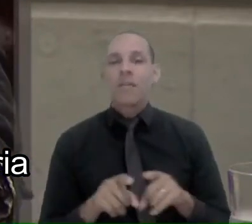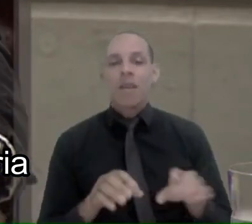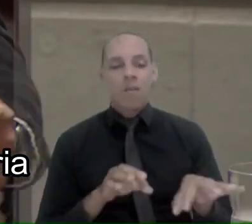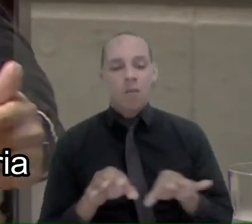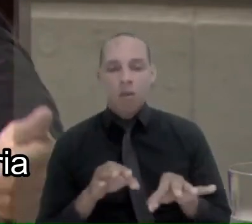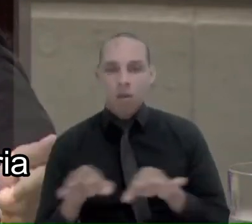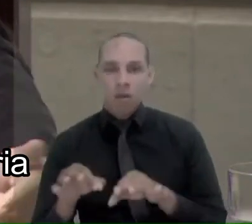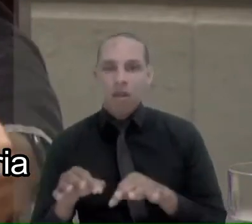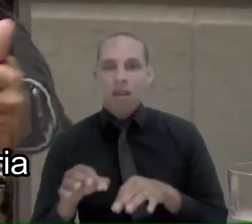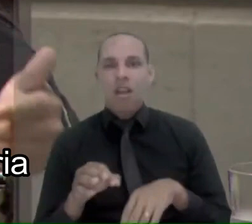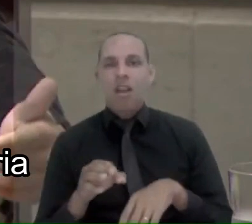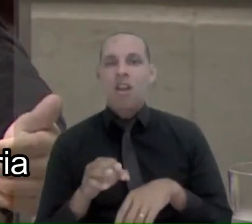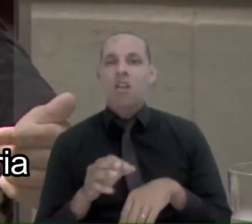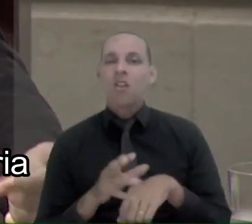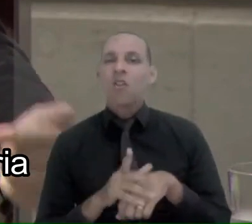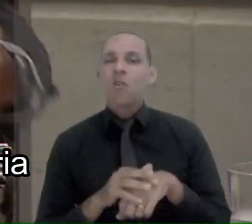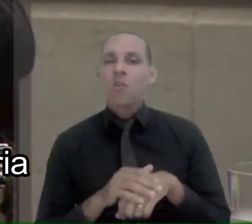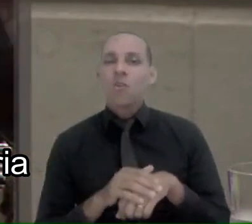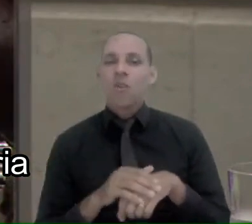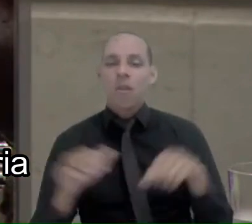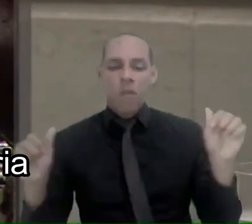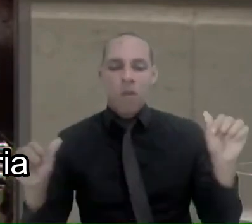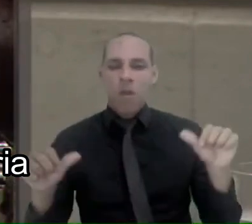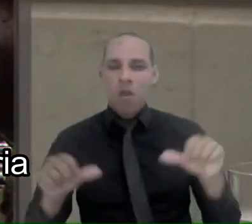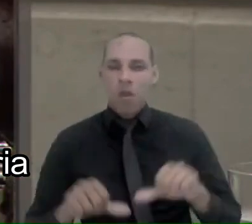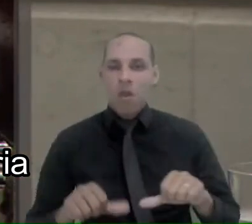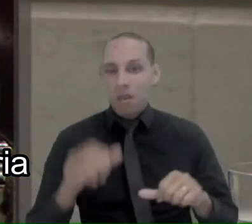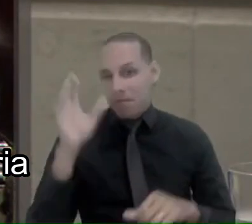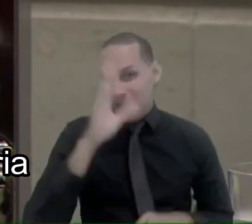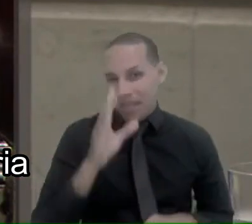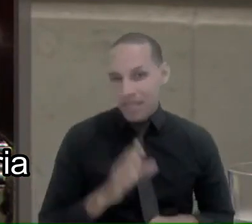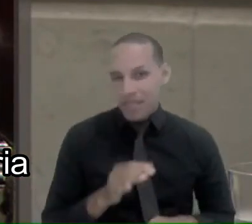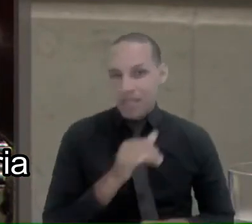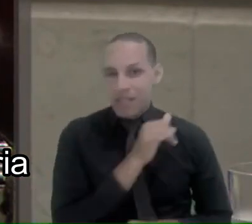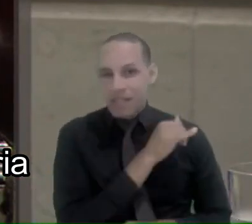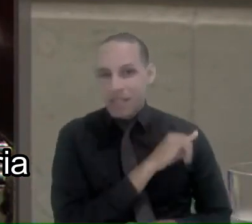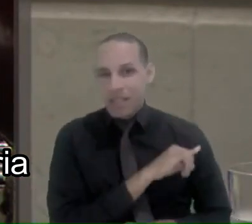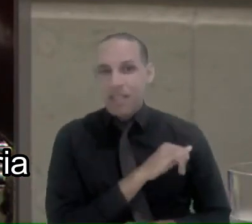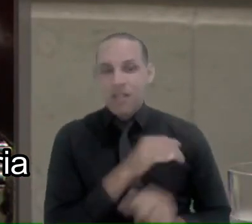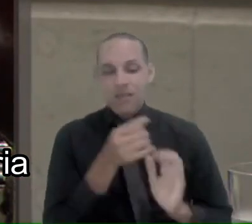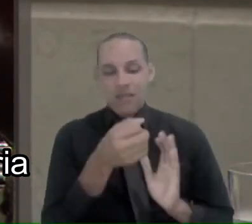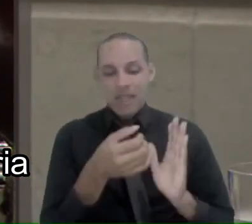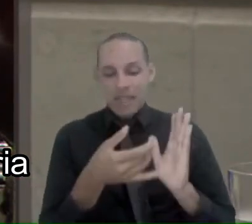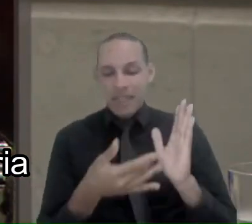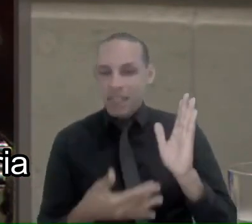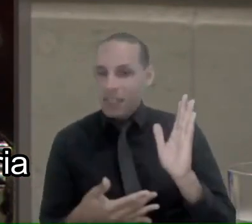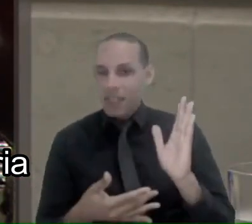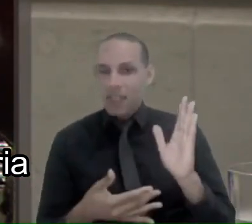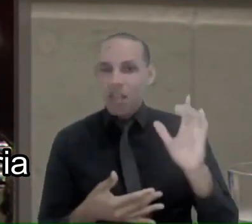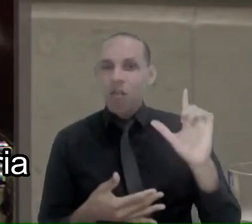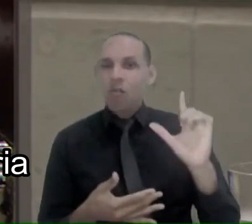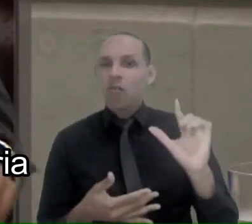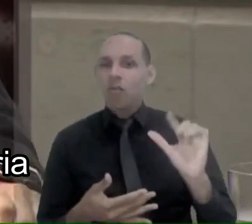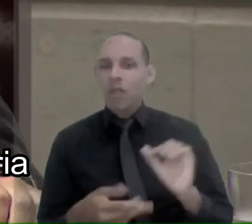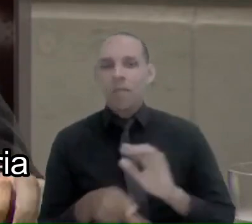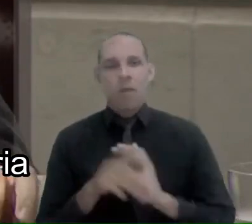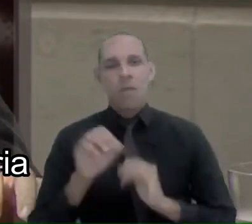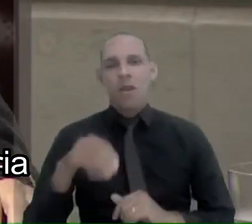complicações, para que o Brasil e o Rio de Janeiro não apareçam na lista de preocupação da OMS